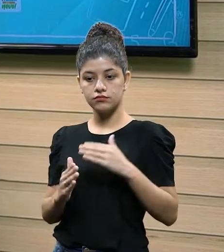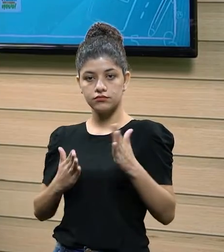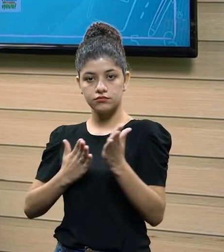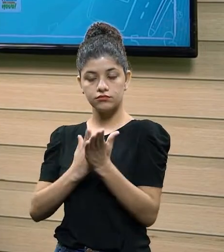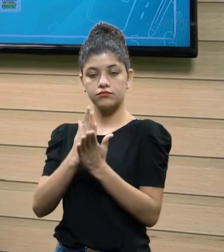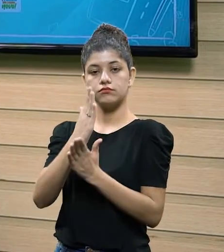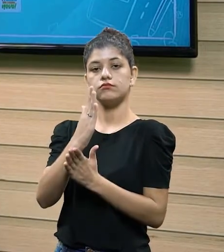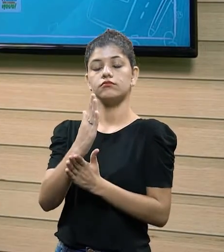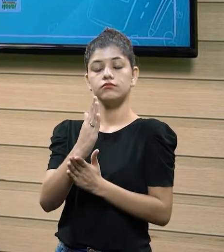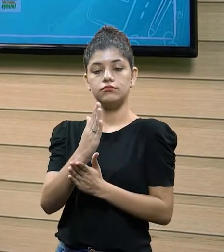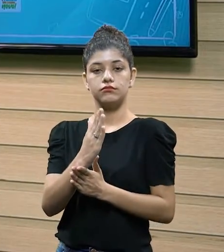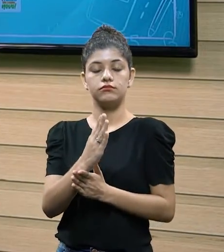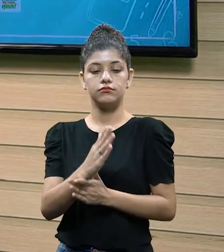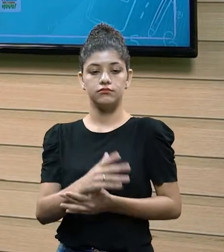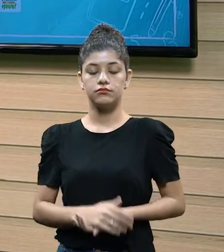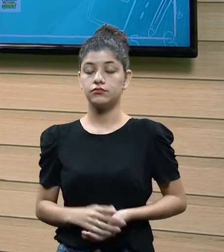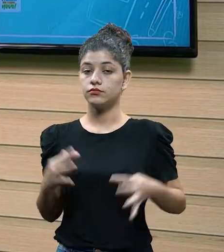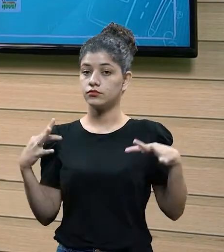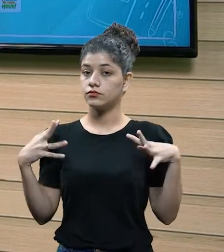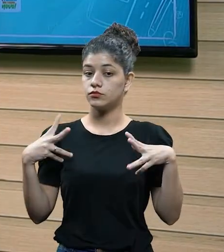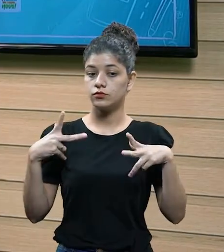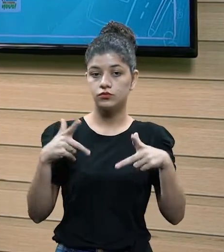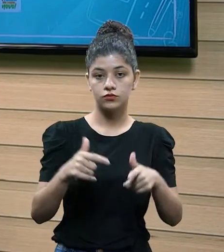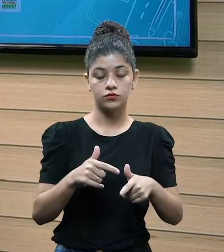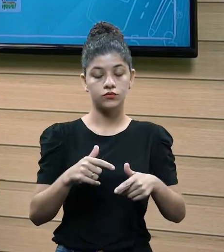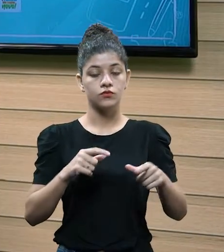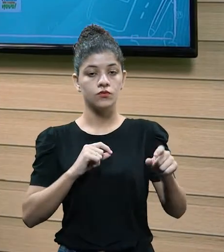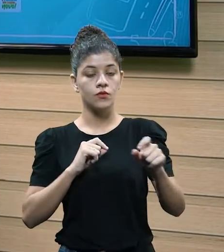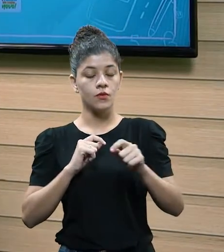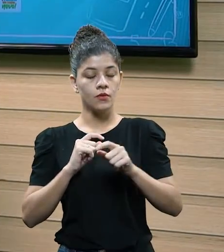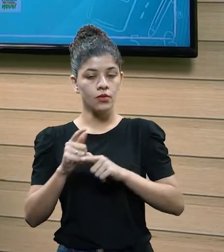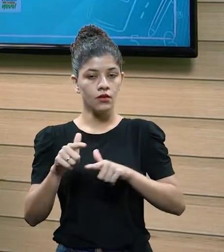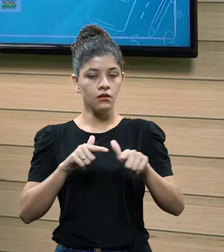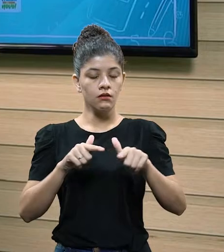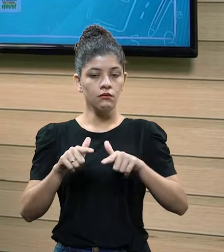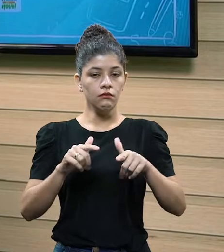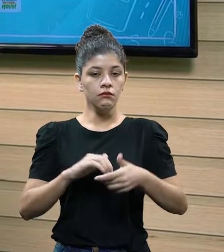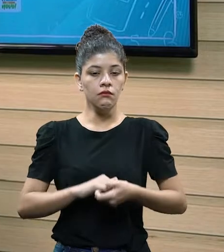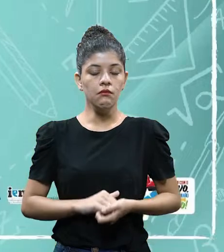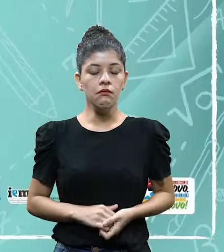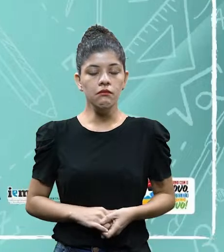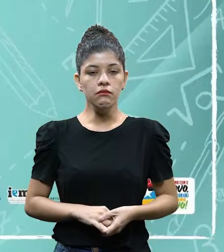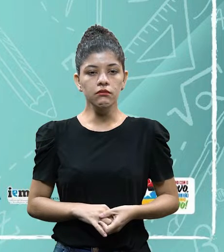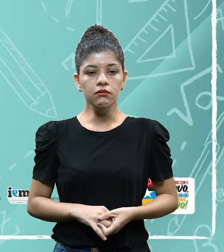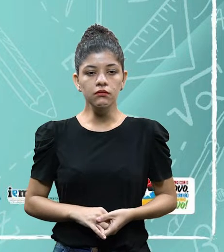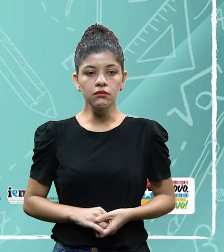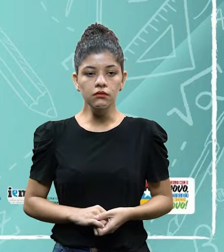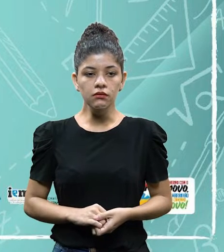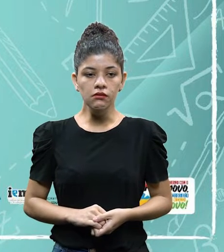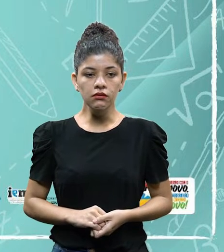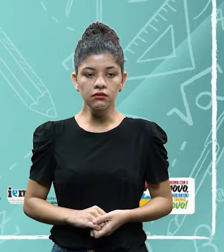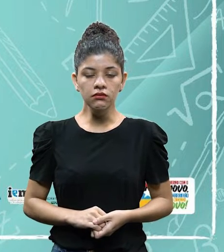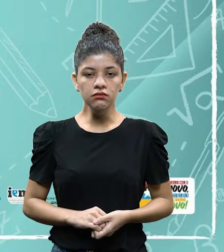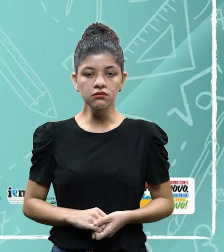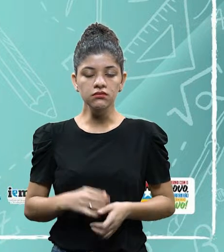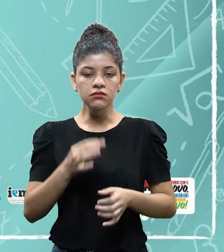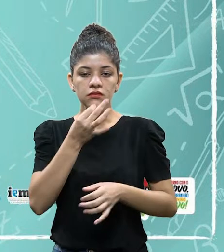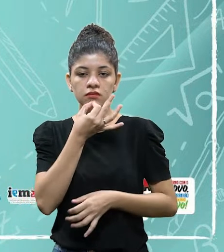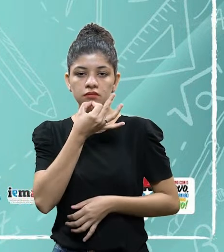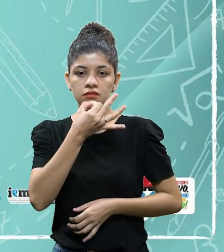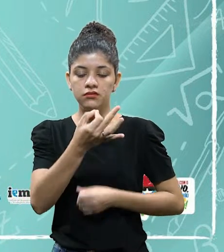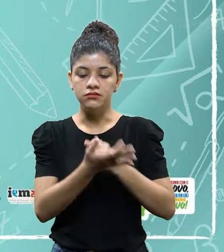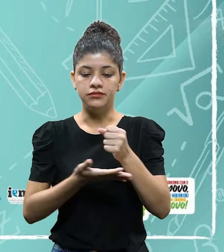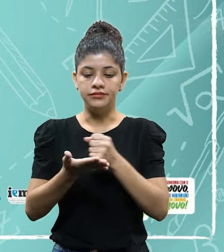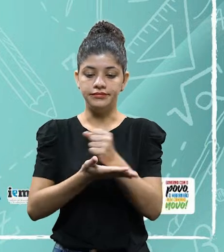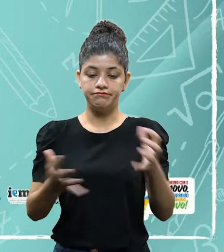sucesso. Depende de todas as partes, do operacional, do tático, do estratégico. Vamos lá? Dicas fundamentais para